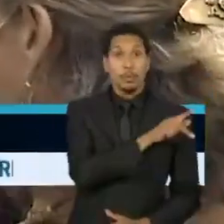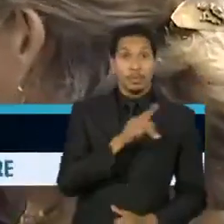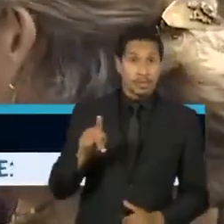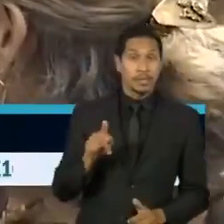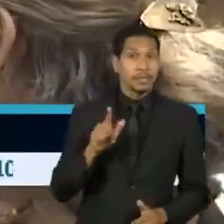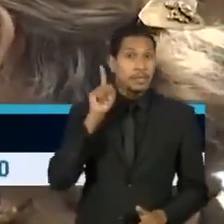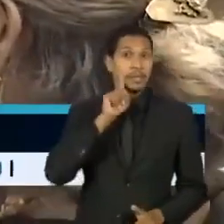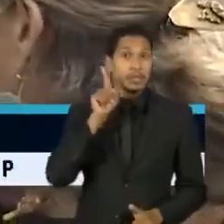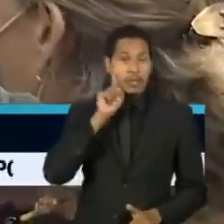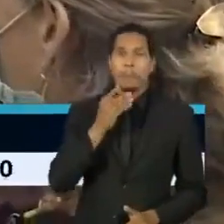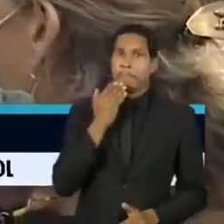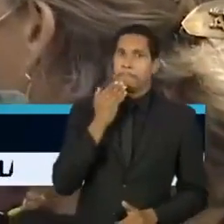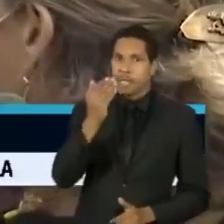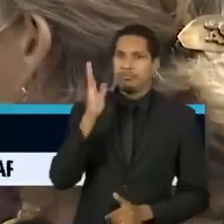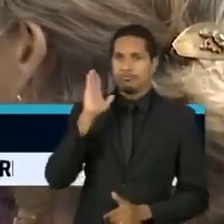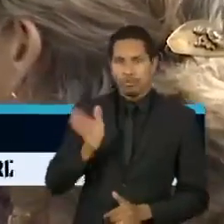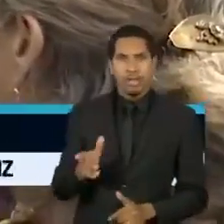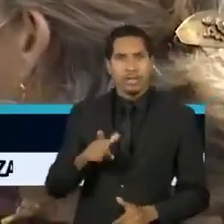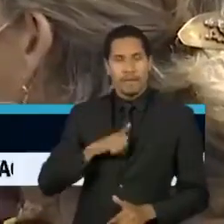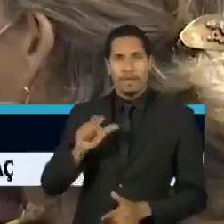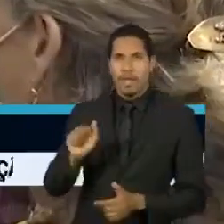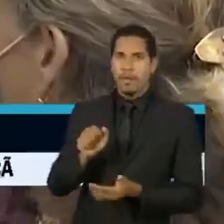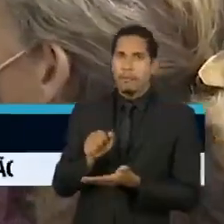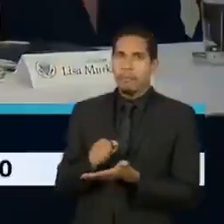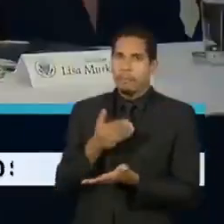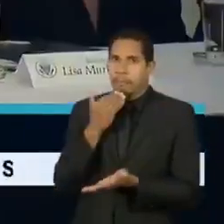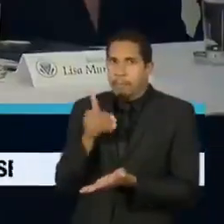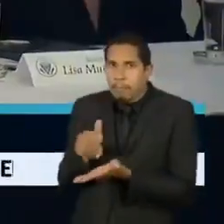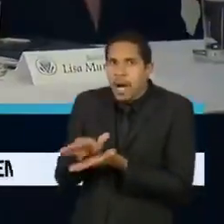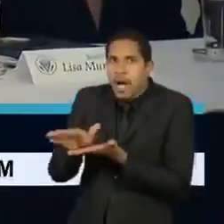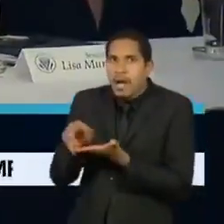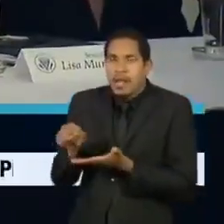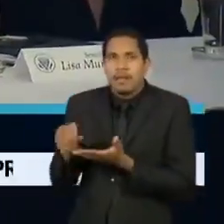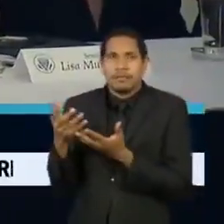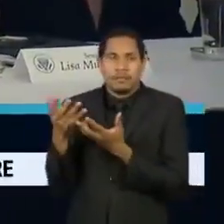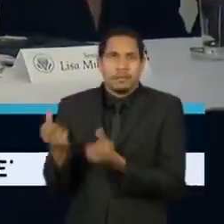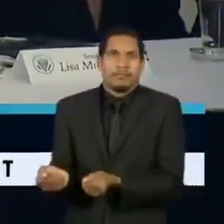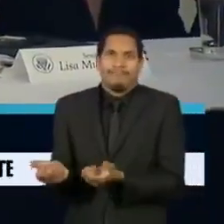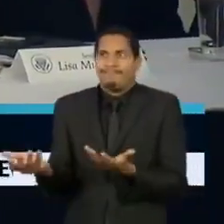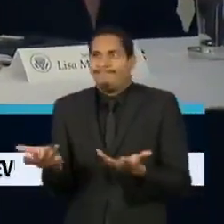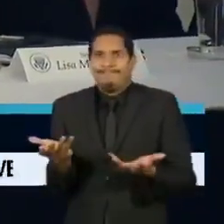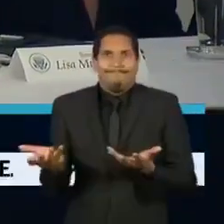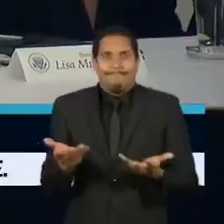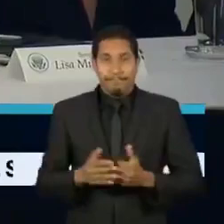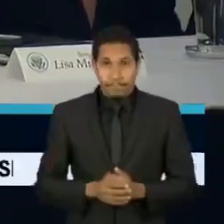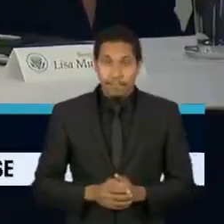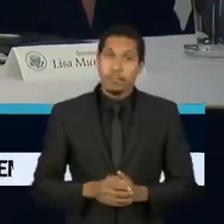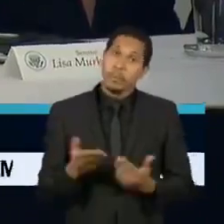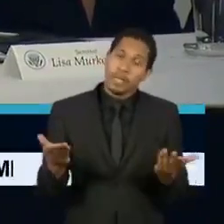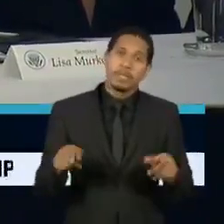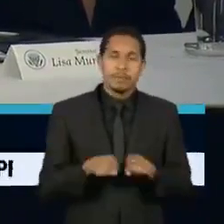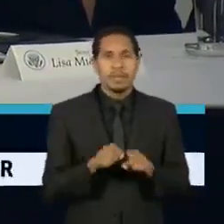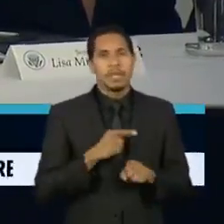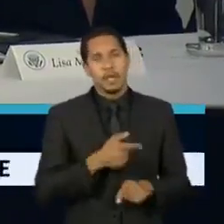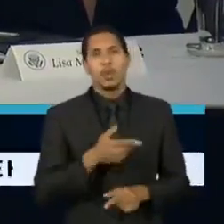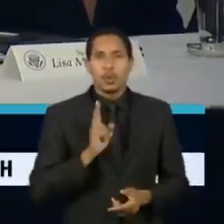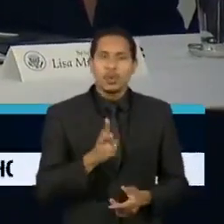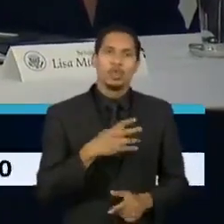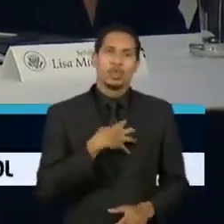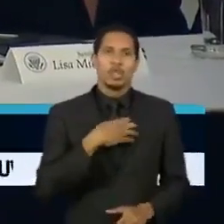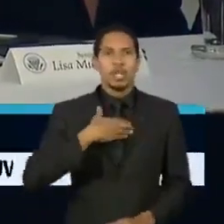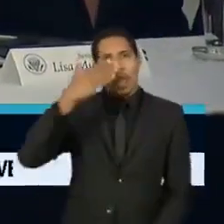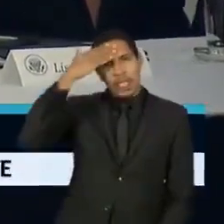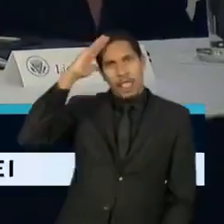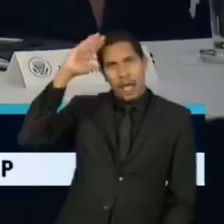de Cuomo e vem aí uma investigação criminal. Aliás, ele segue a cartilha de Trump. Nega, nega,